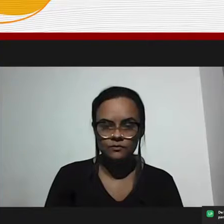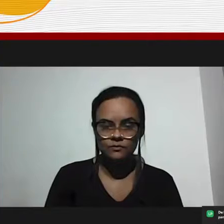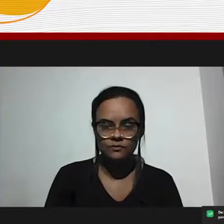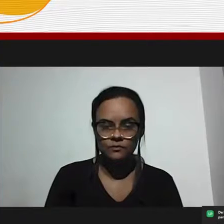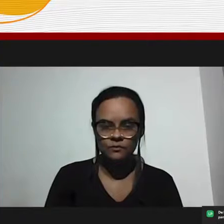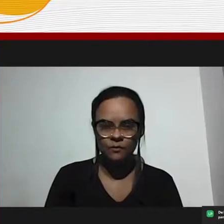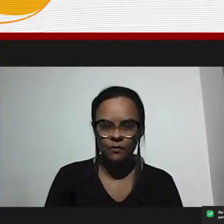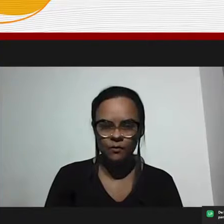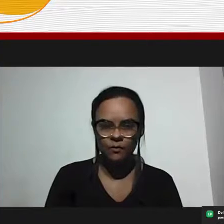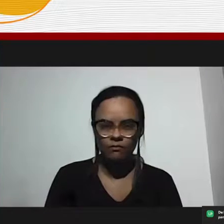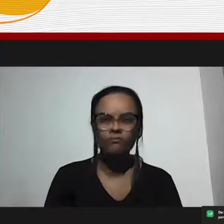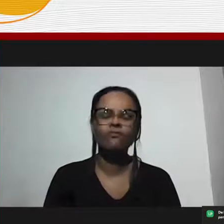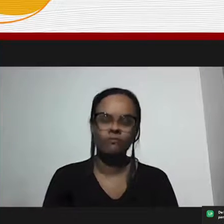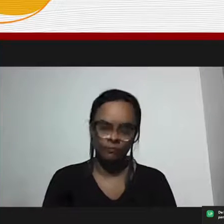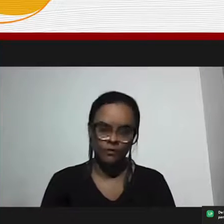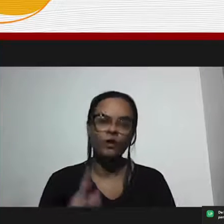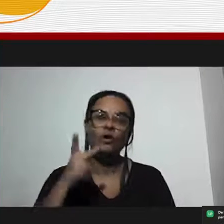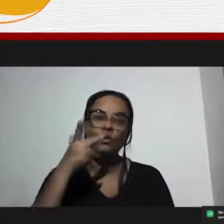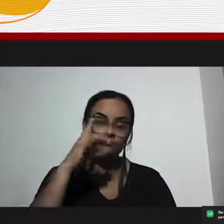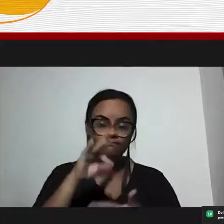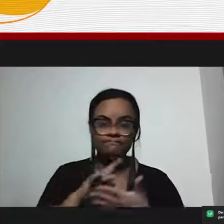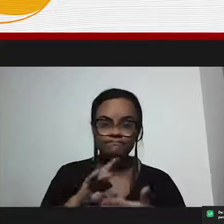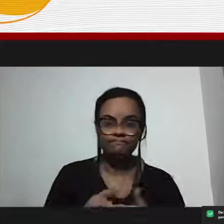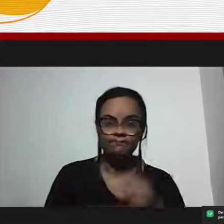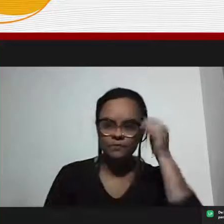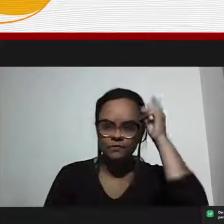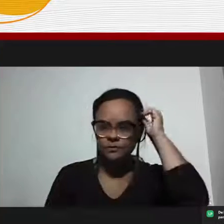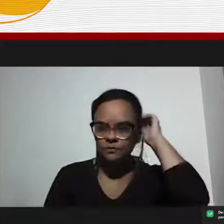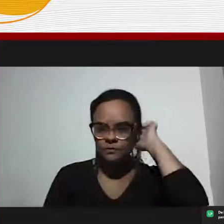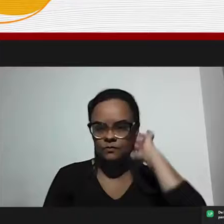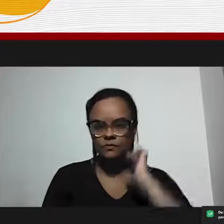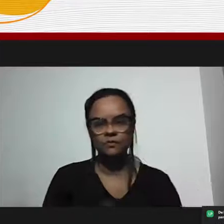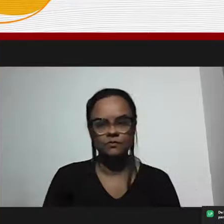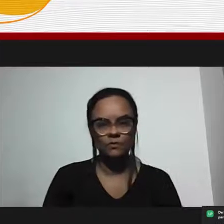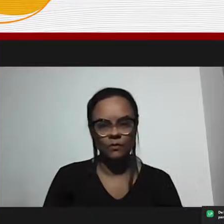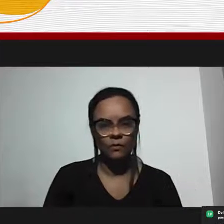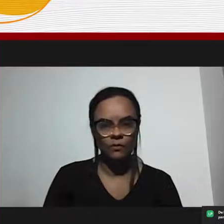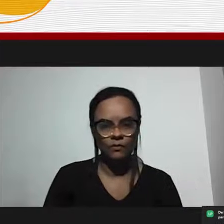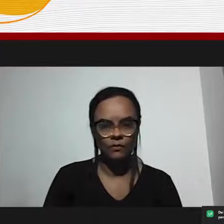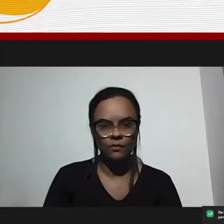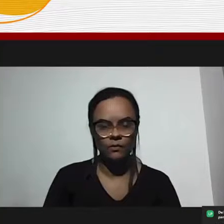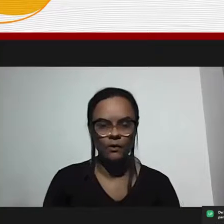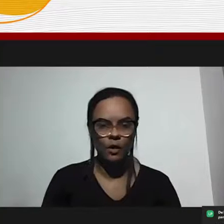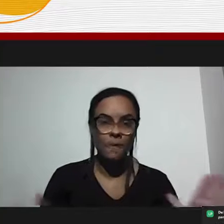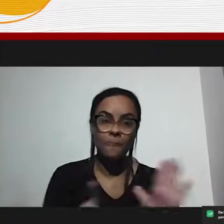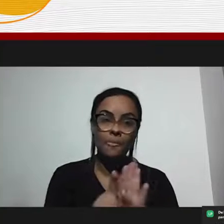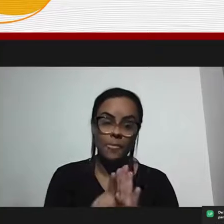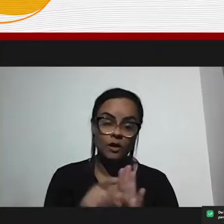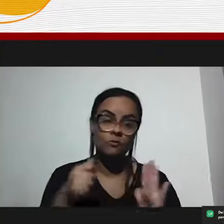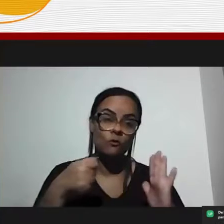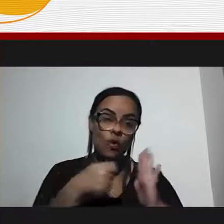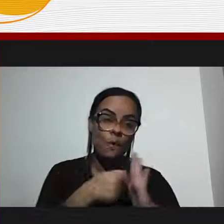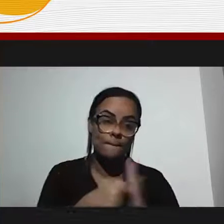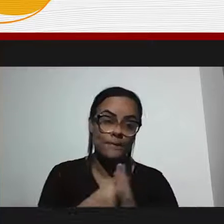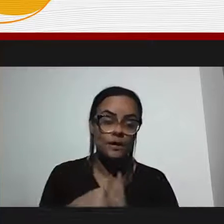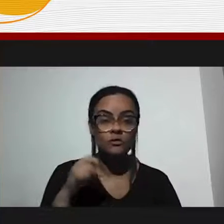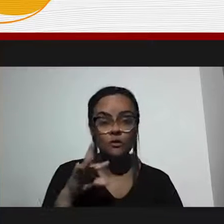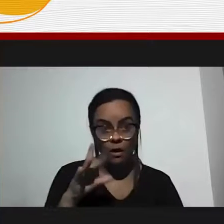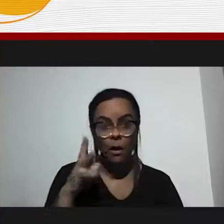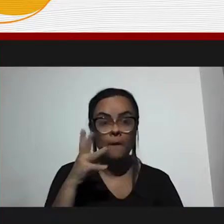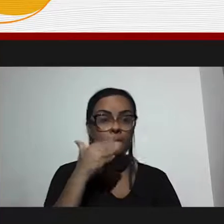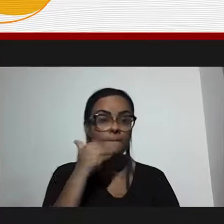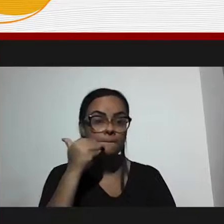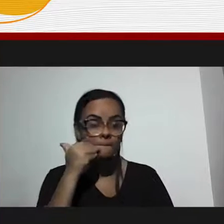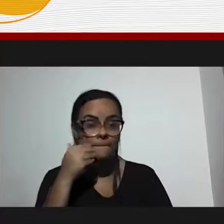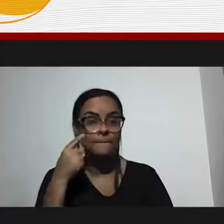Infelizmente, isso acontece. Mas o que eu diria que é somente cumprimento das leis, cumprimento da lei que já existe, vamos